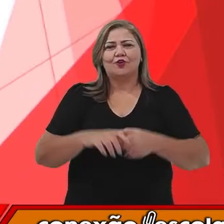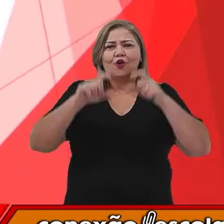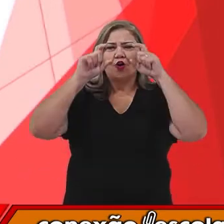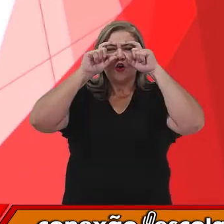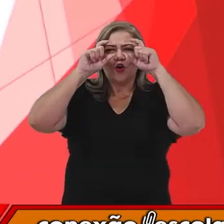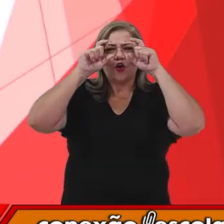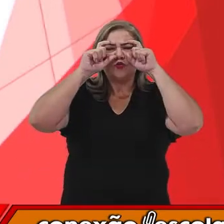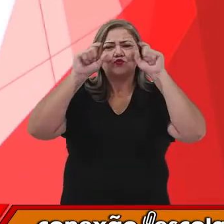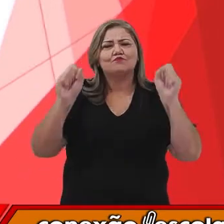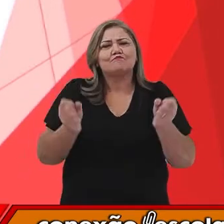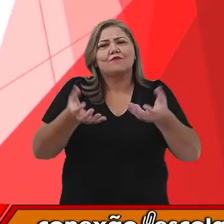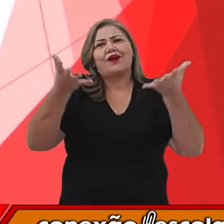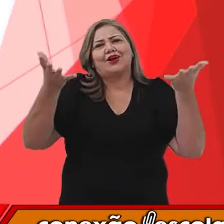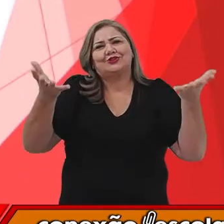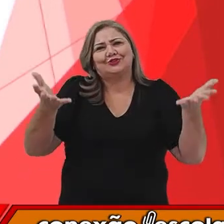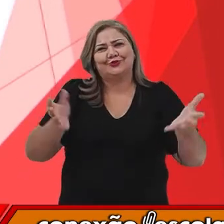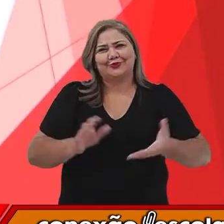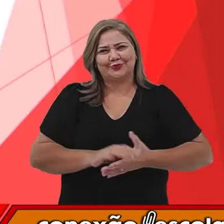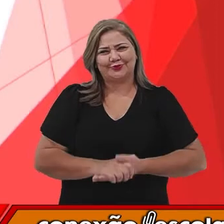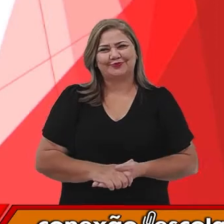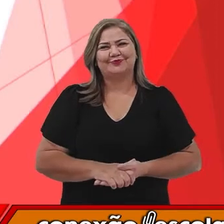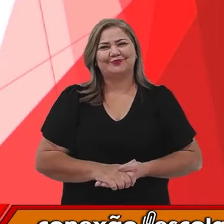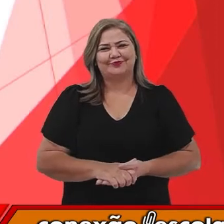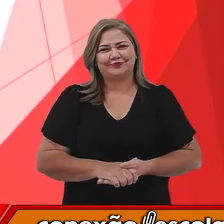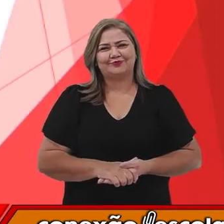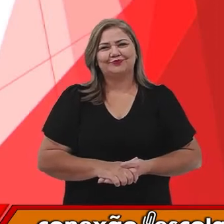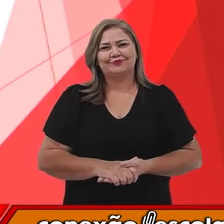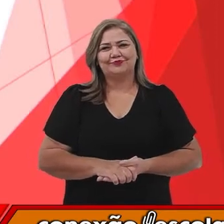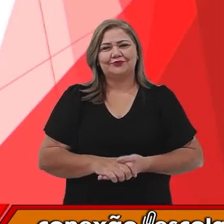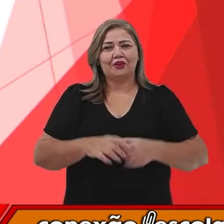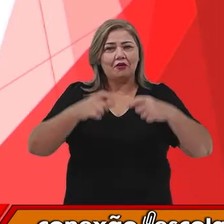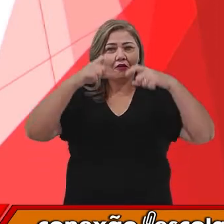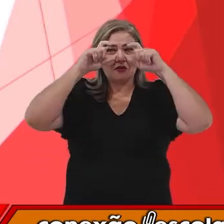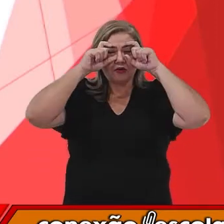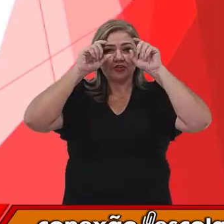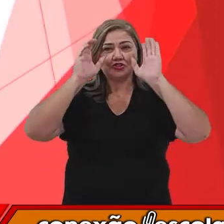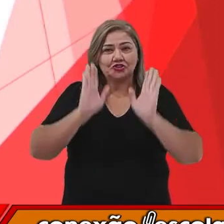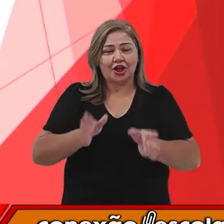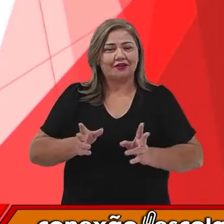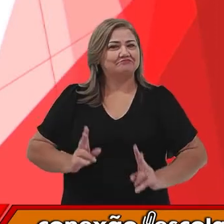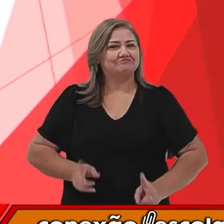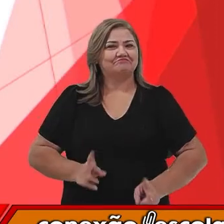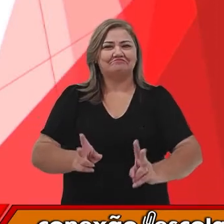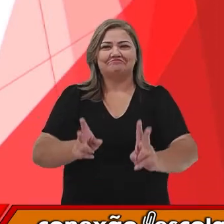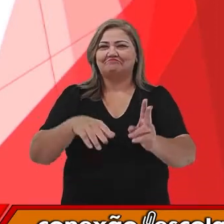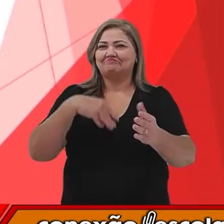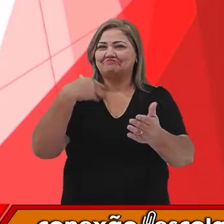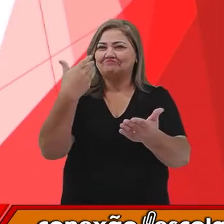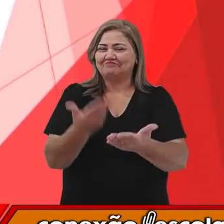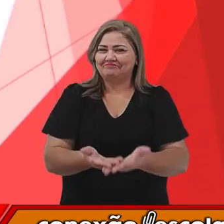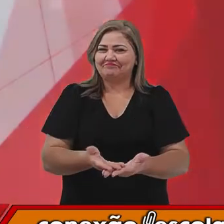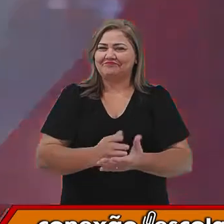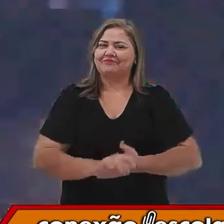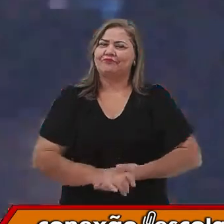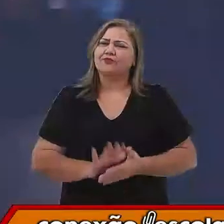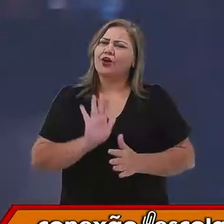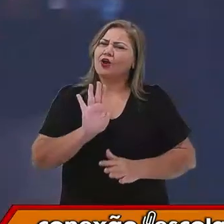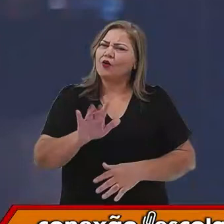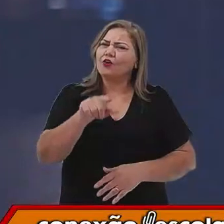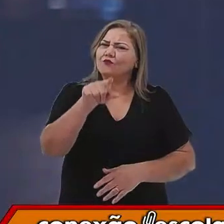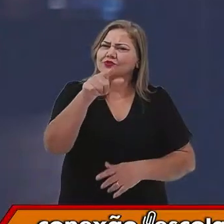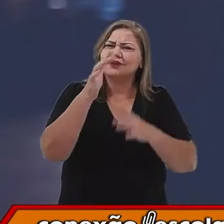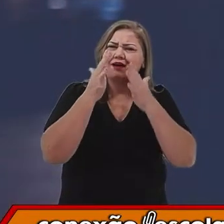dizendo que eram óculos mágicos. E aí ele nunca mais deixou de usá-los. Agora eu quero chamar a